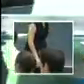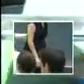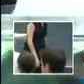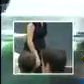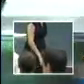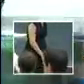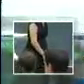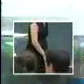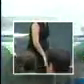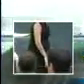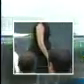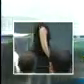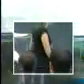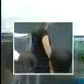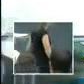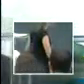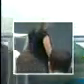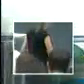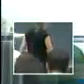glorifique a Deus.